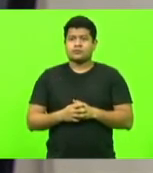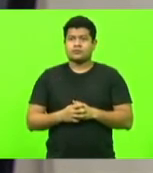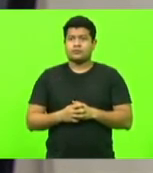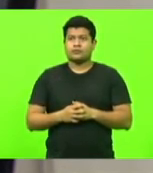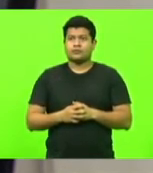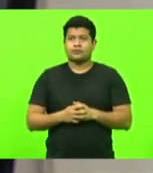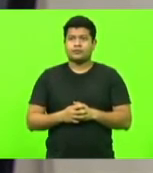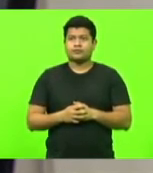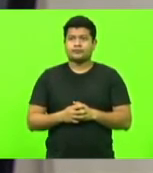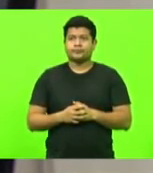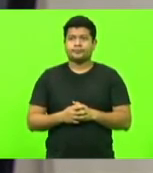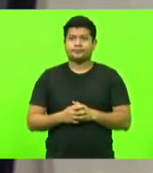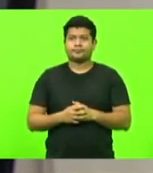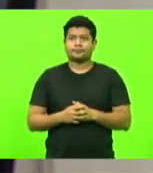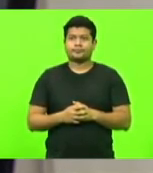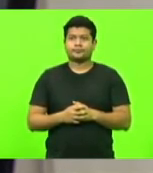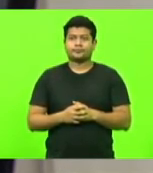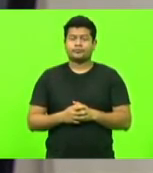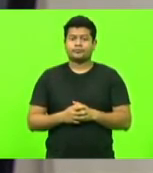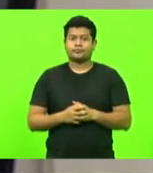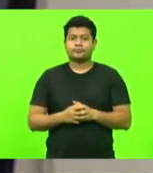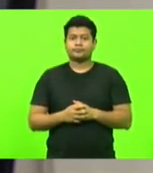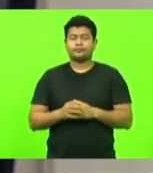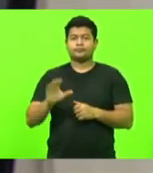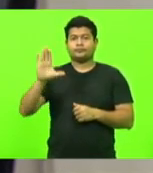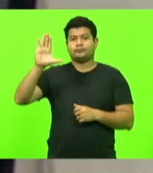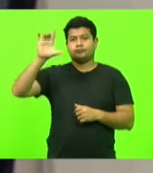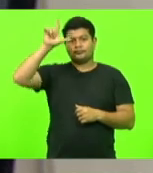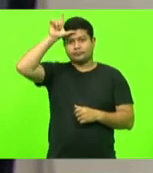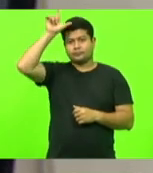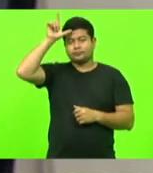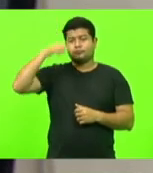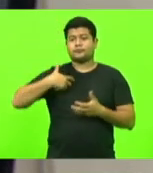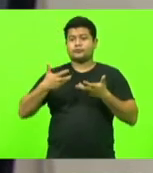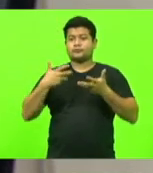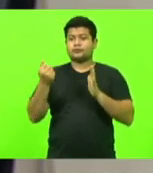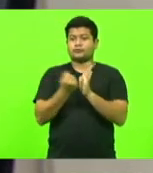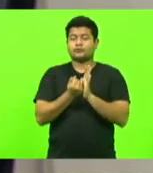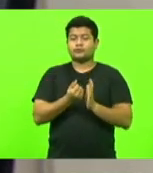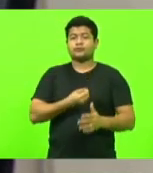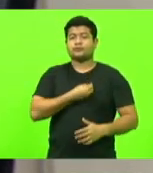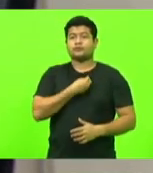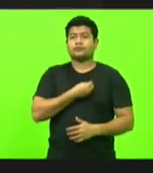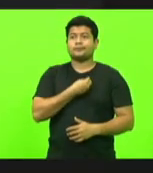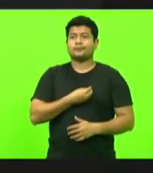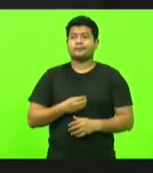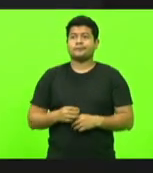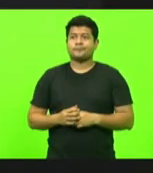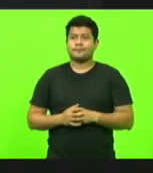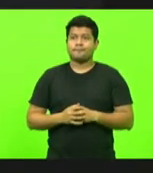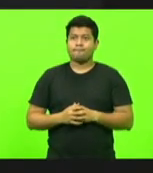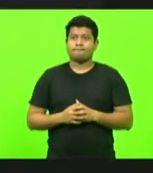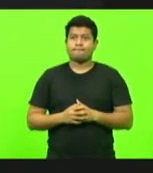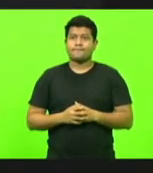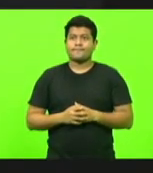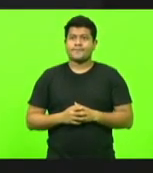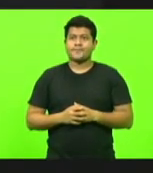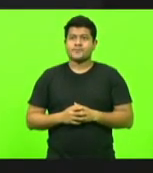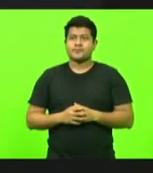Presidente, deputado Sargento Lima, não quero fazer uso da palavra, mas quero registrar minha presença. Pois não, deputado Sargento Lima,